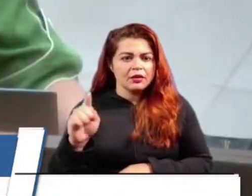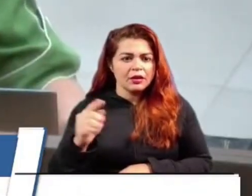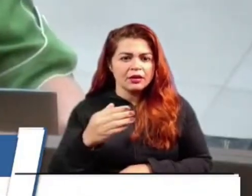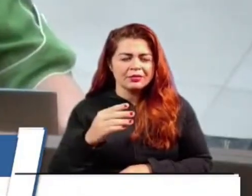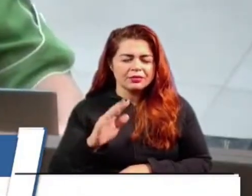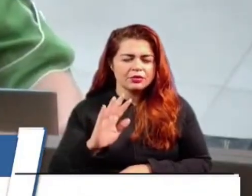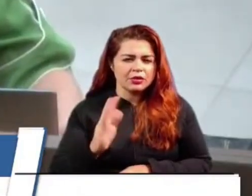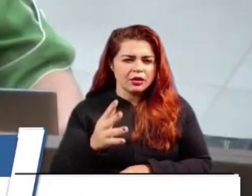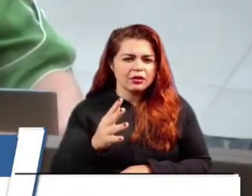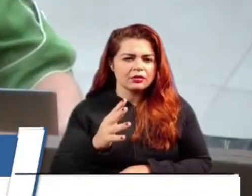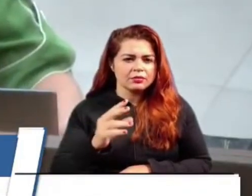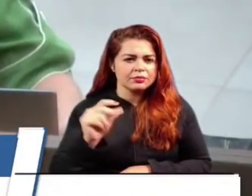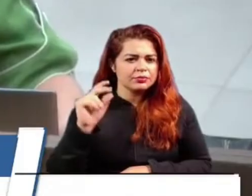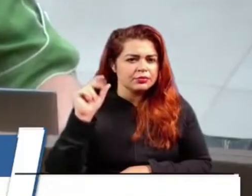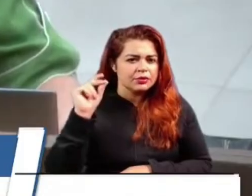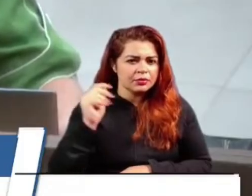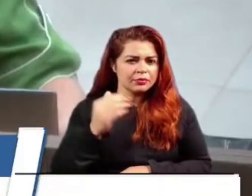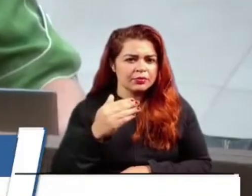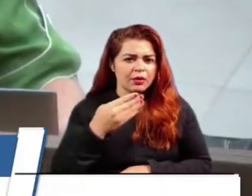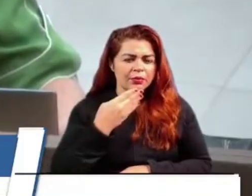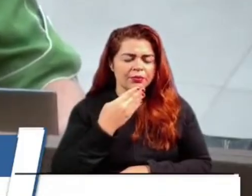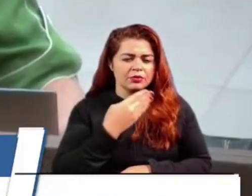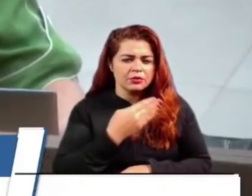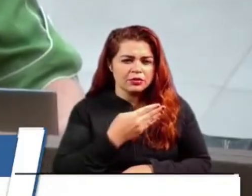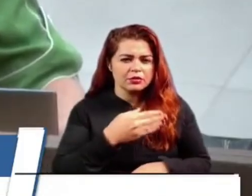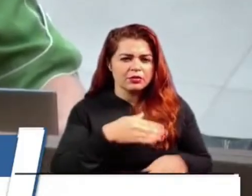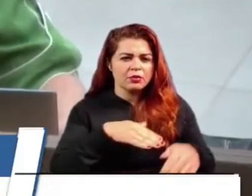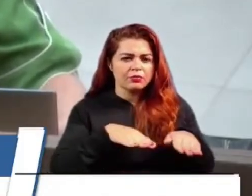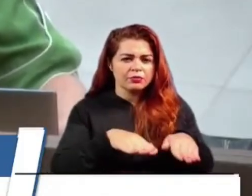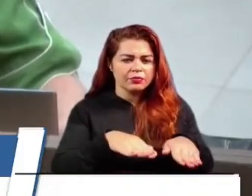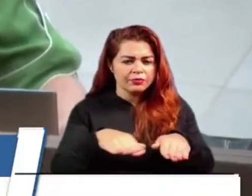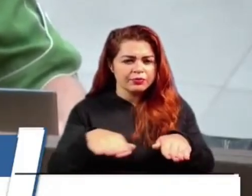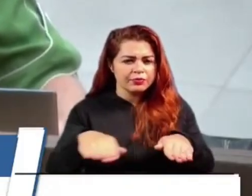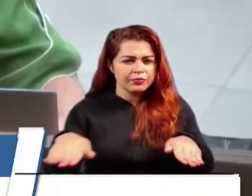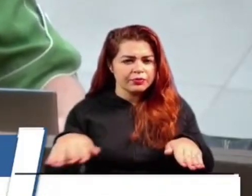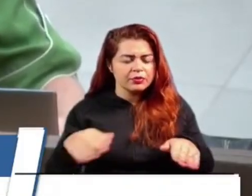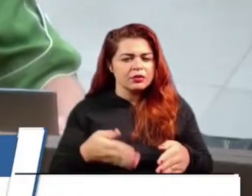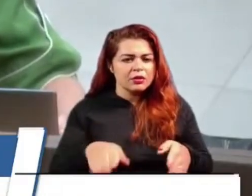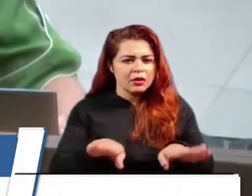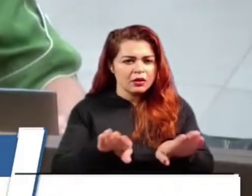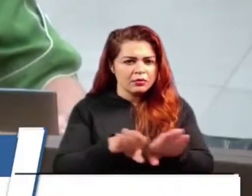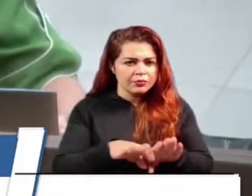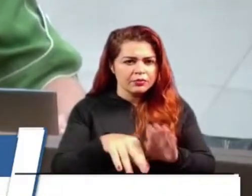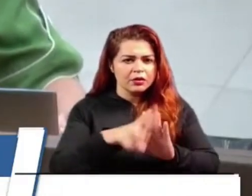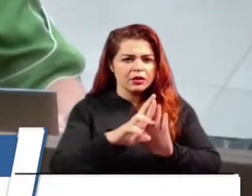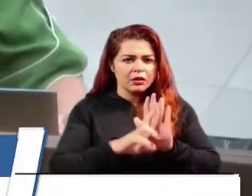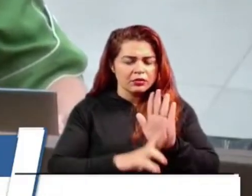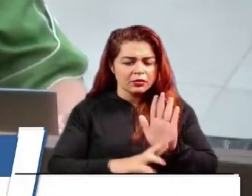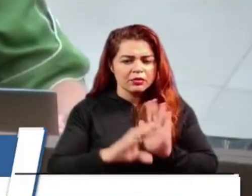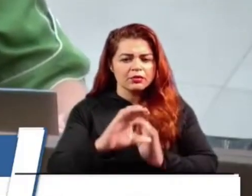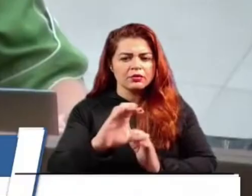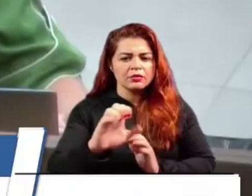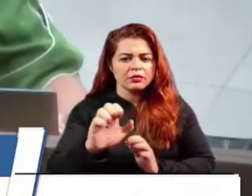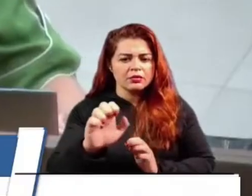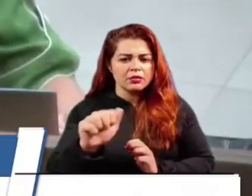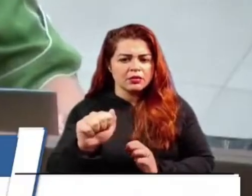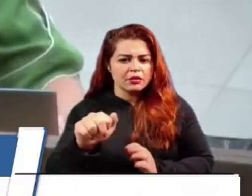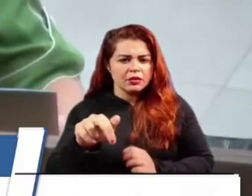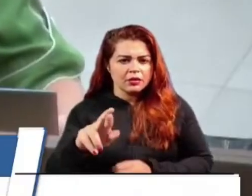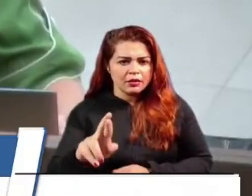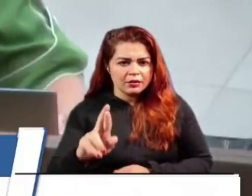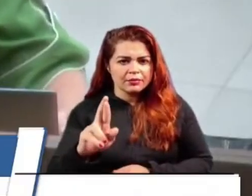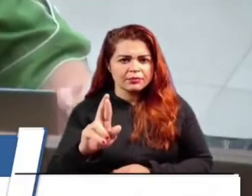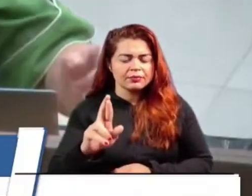estacionamento, né? Vai sair aí no relatório da CEAR, das condições de trabalho dos servidores públicos, que se encerra